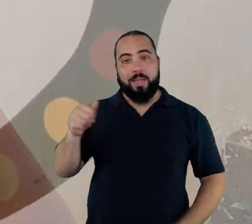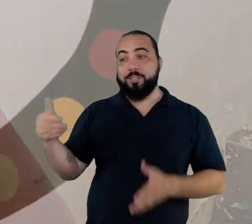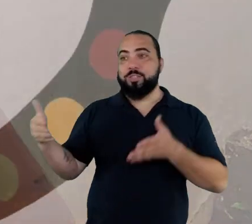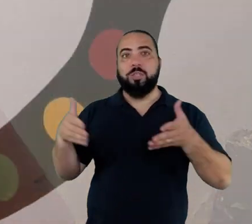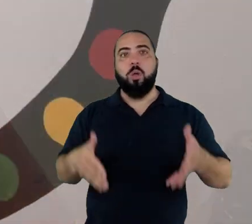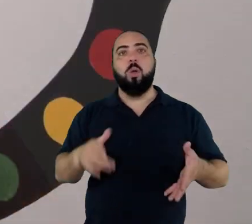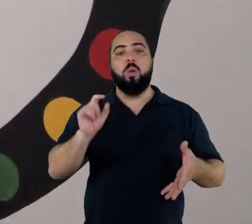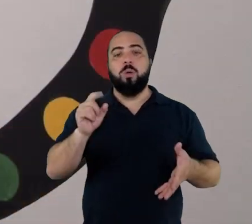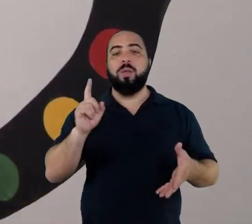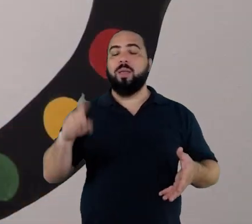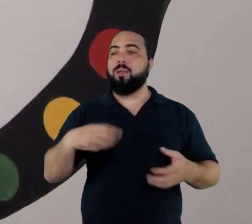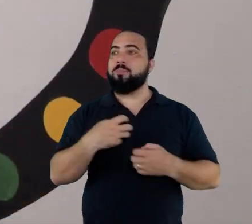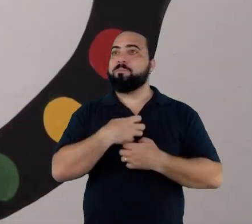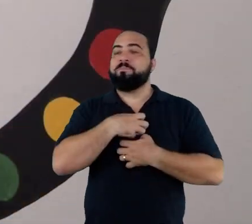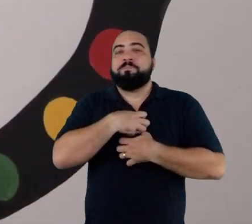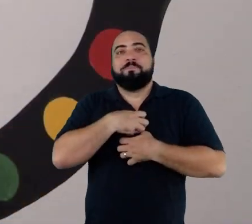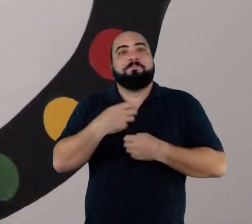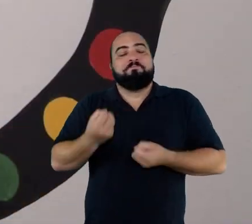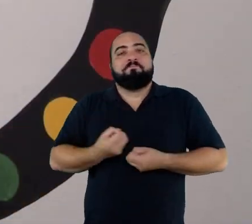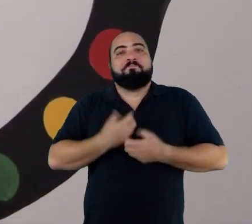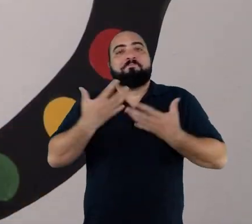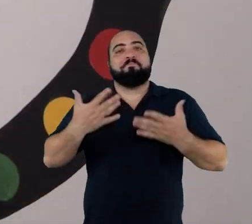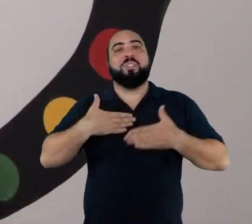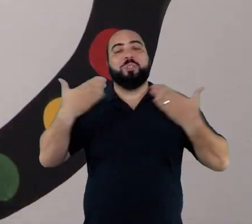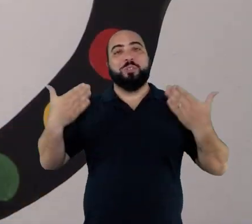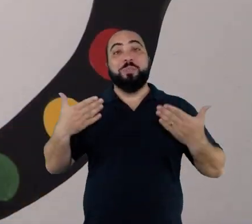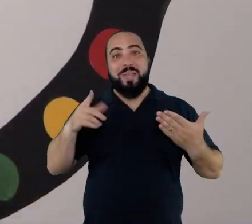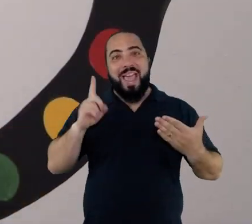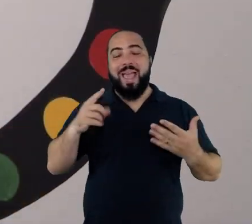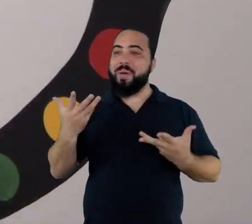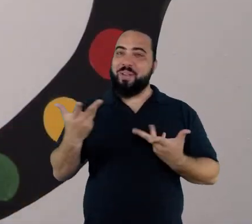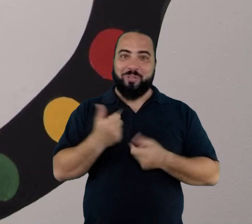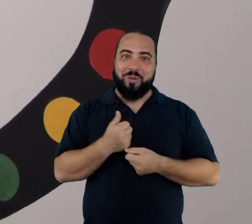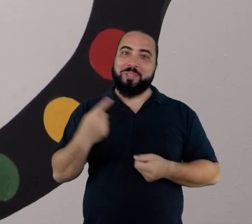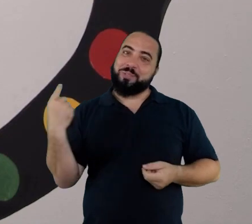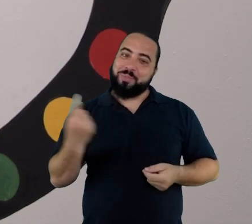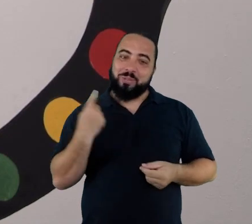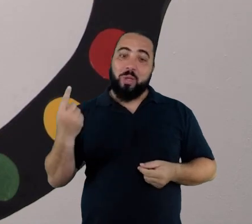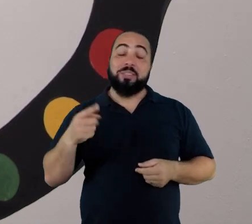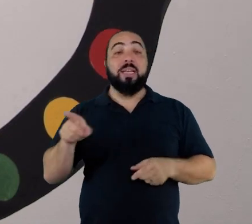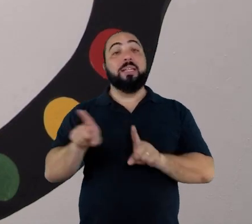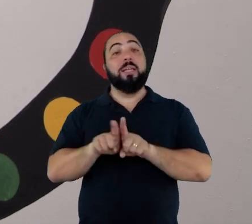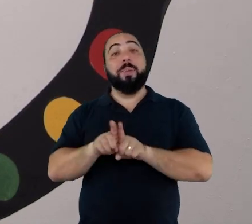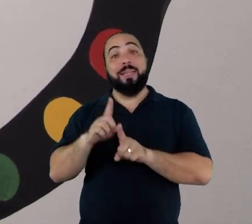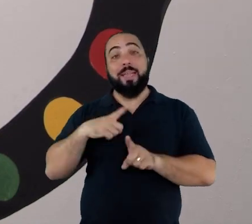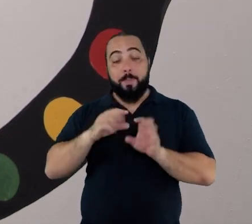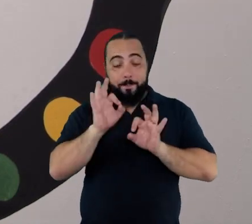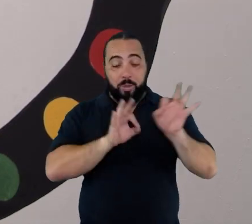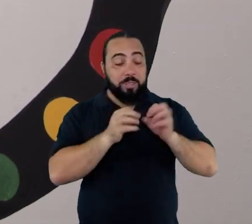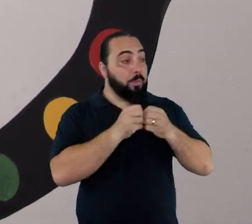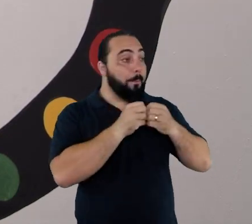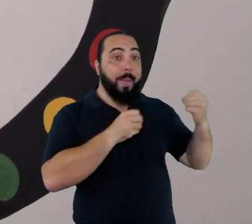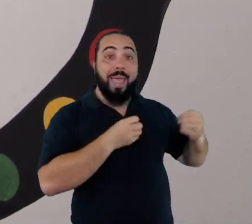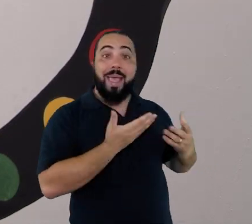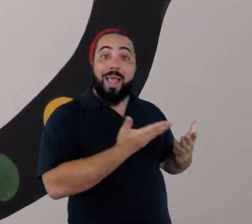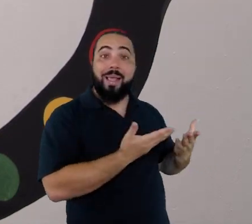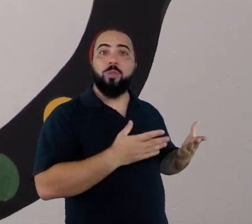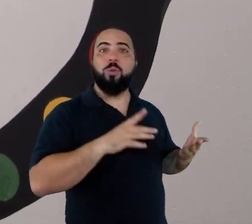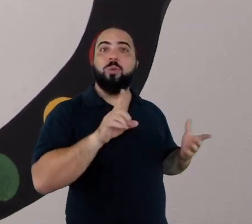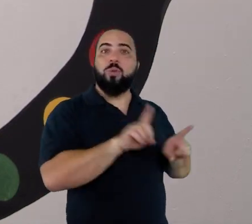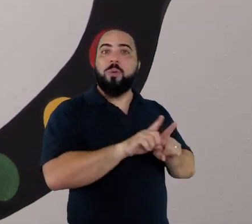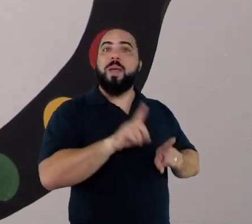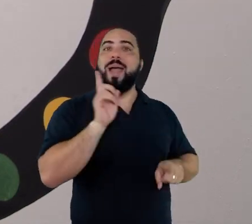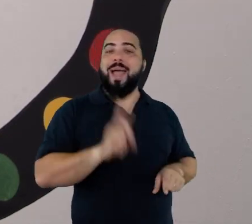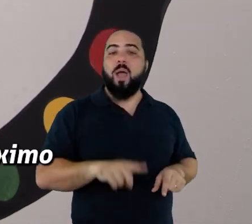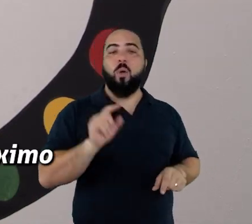forma assim, surpreendente, foi assim uma surpresa maravilhosa pra gente, e que ela estava com um projeto aqui pertinho. Renata